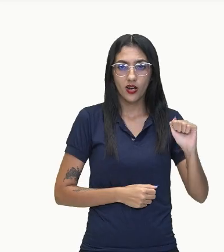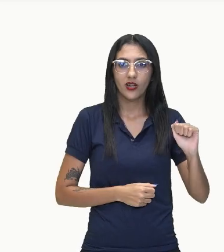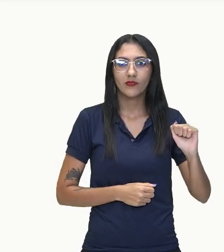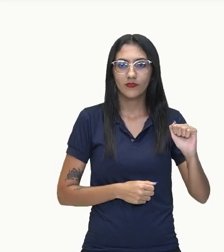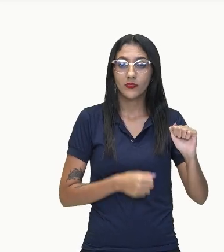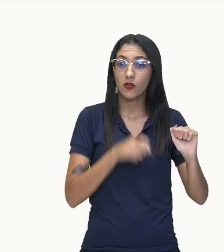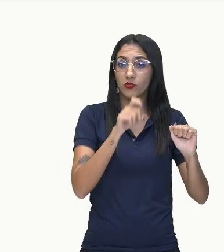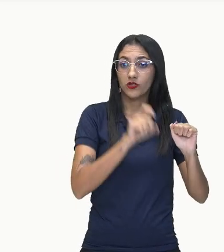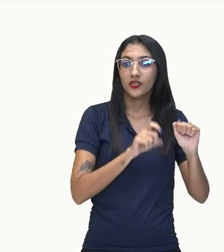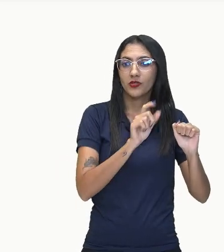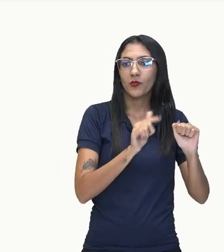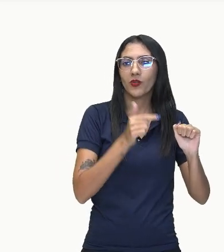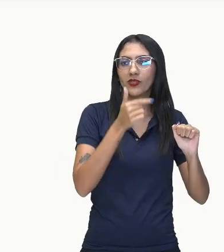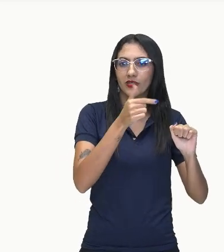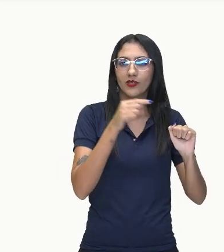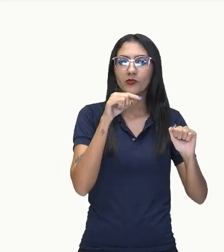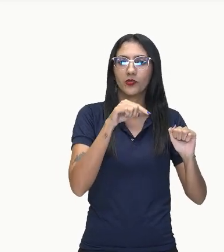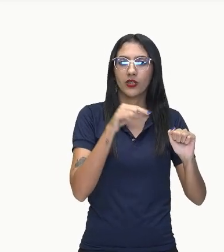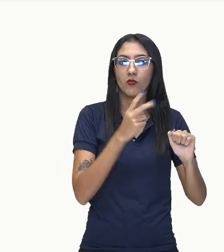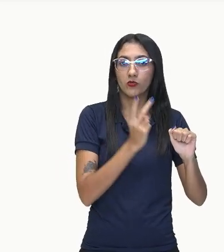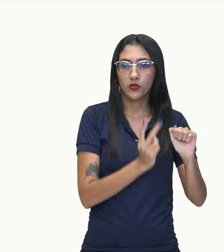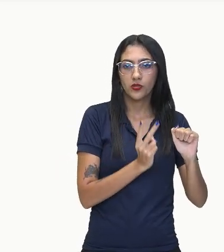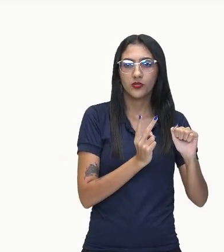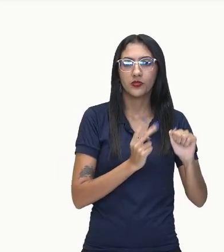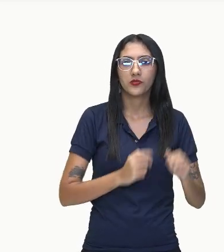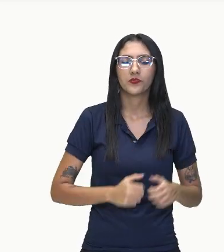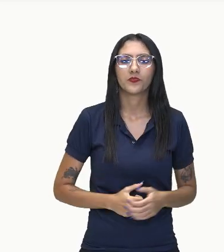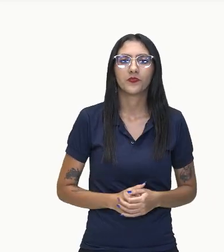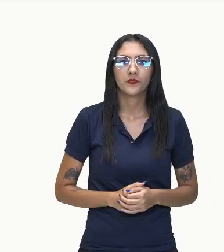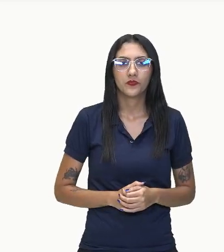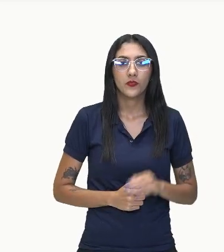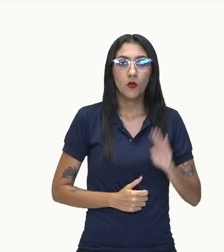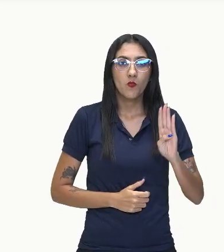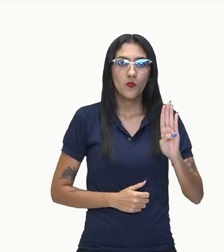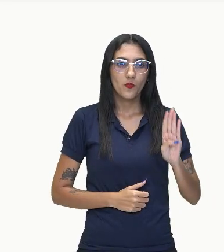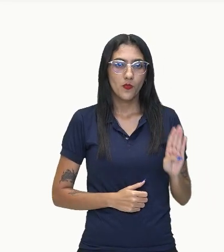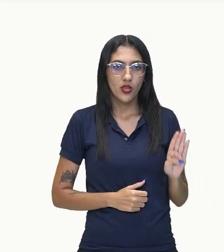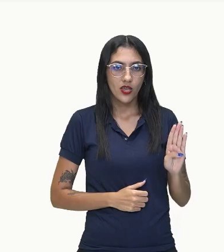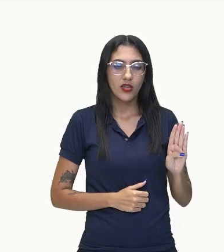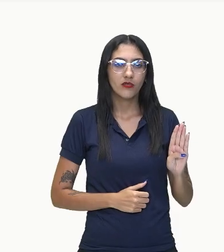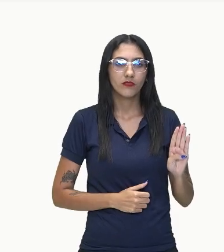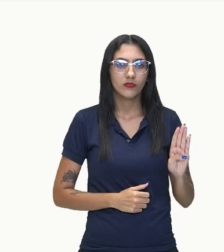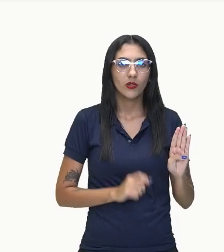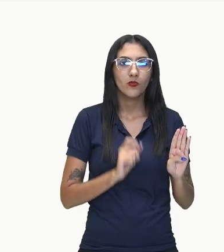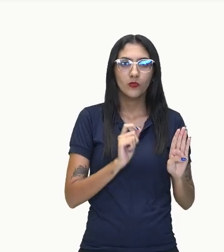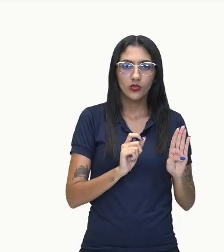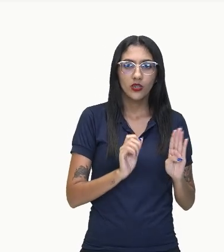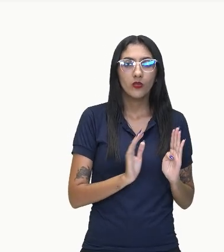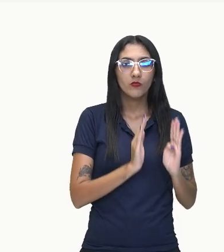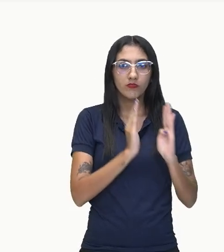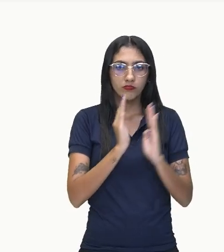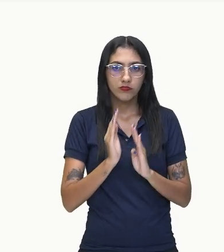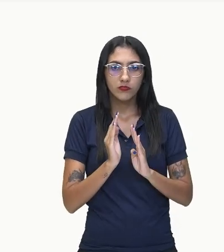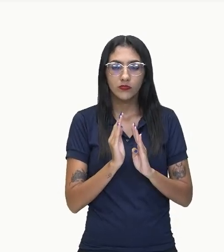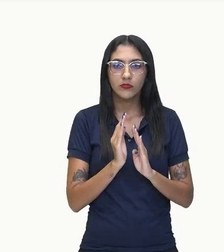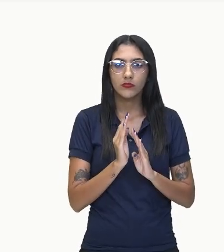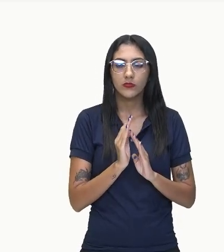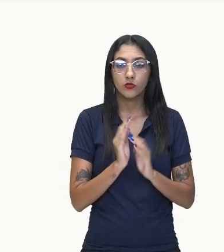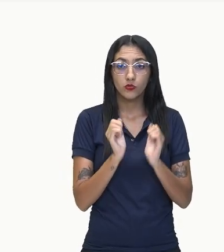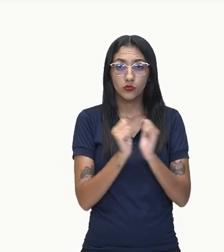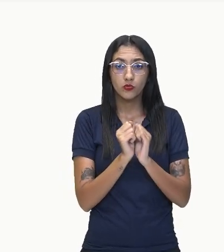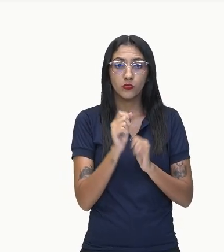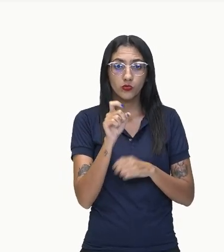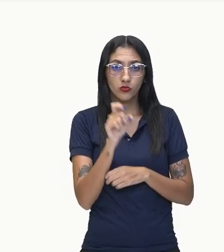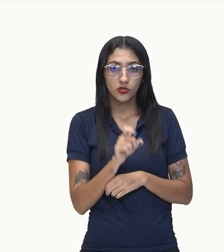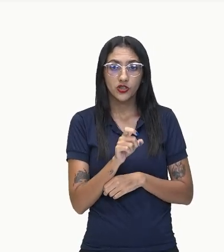o x², é o 2. O b é o valor que acompanha o x, aqui é